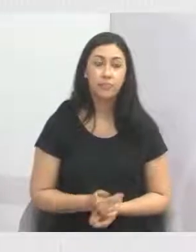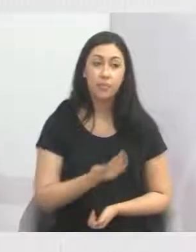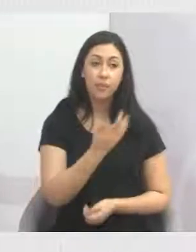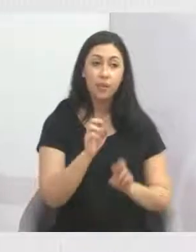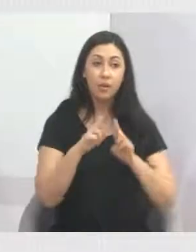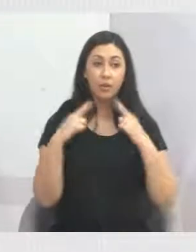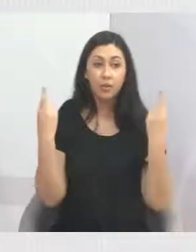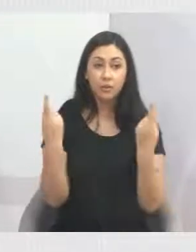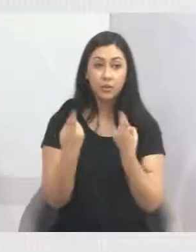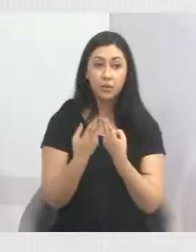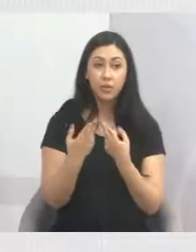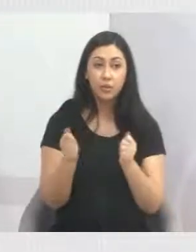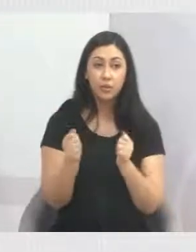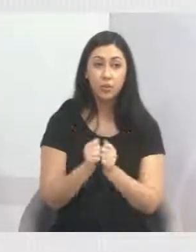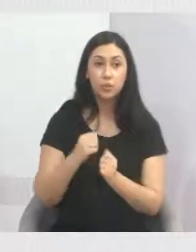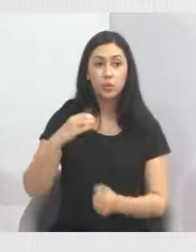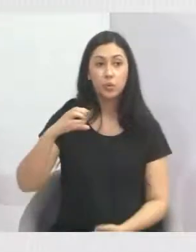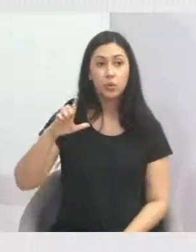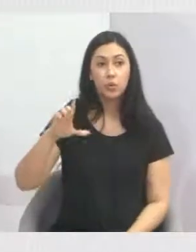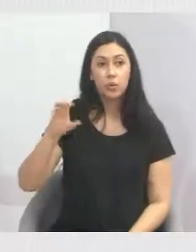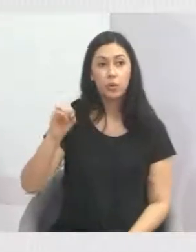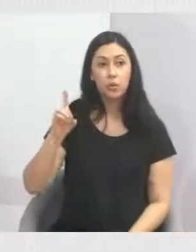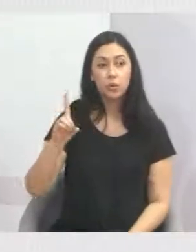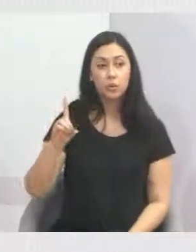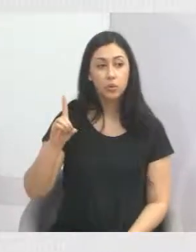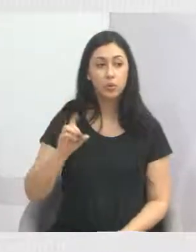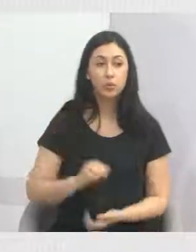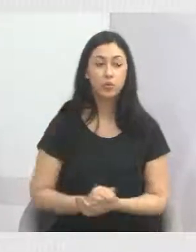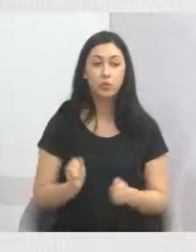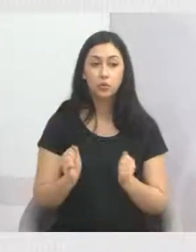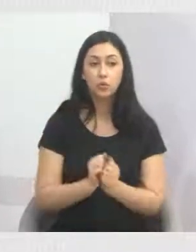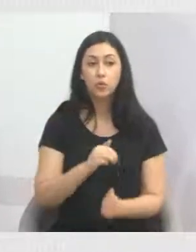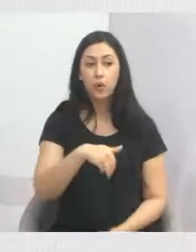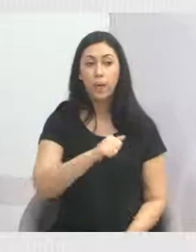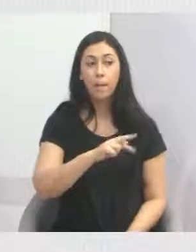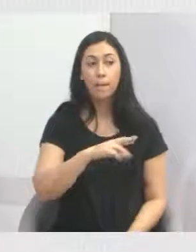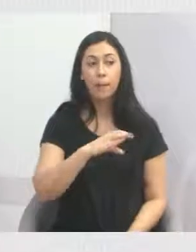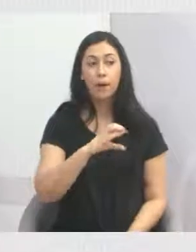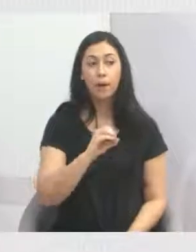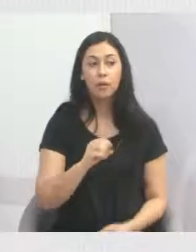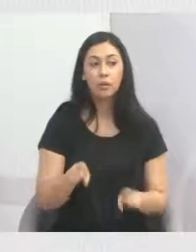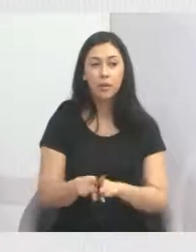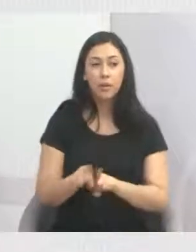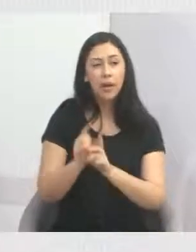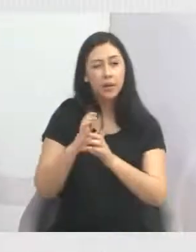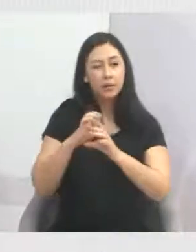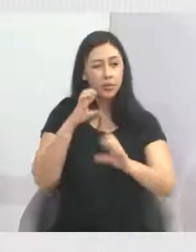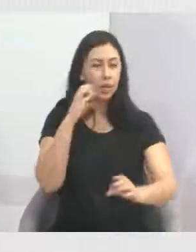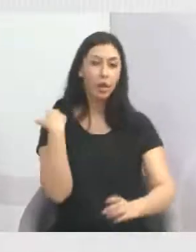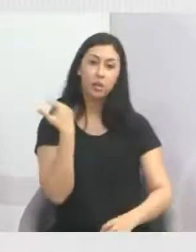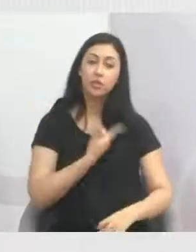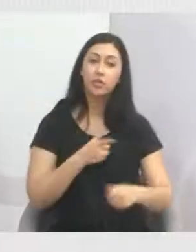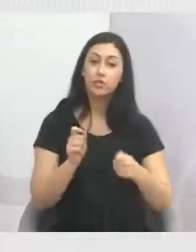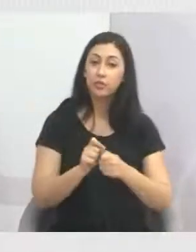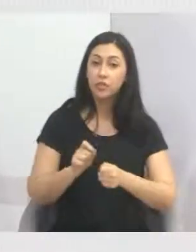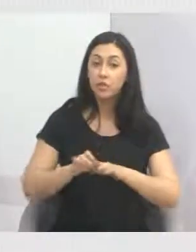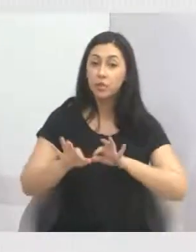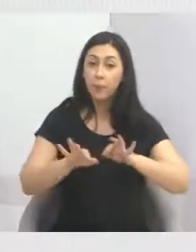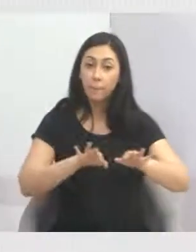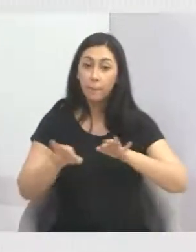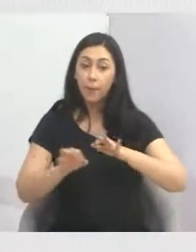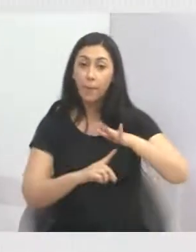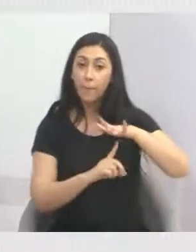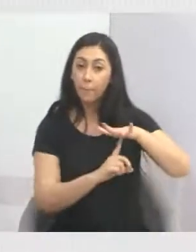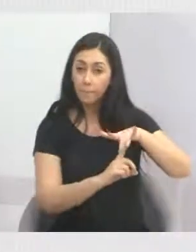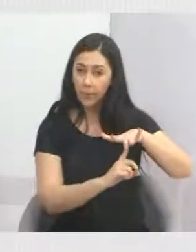aí é a reunião que eu tive com a Claude, né, com o Marcos Maturano e a engenheira. A gente está fazendo agora o projeto da praça. O projeto da praça,